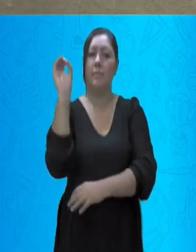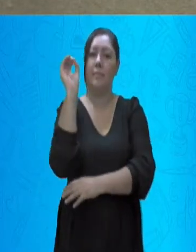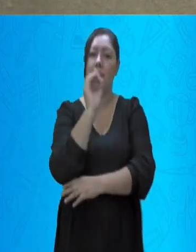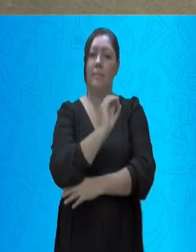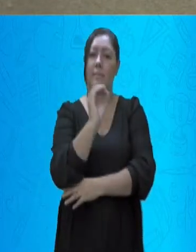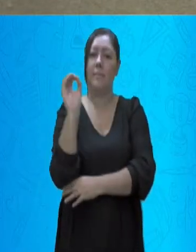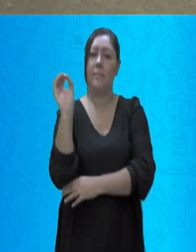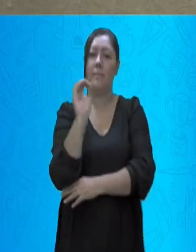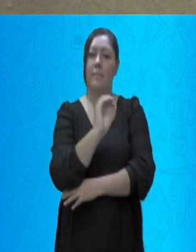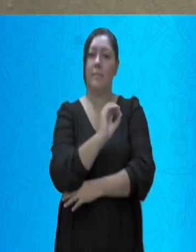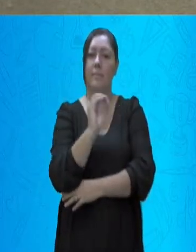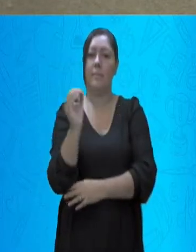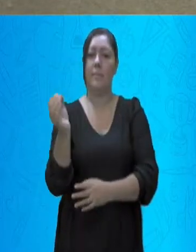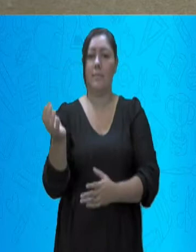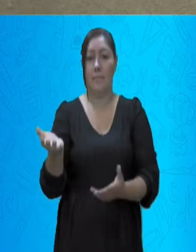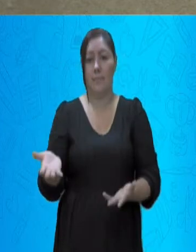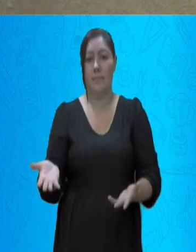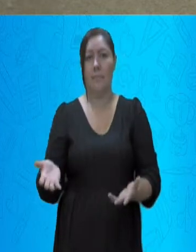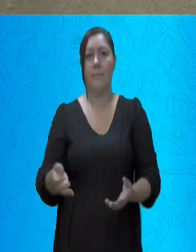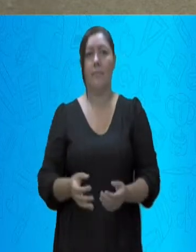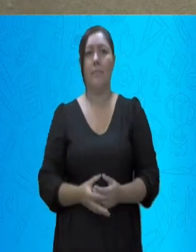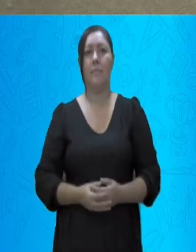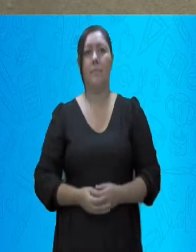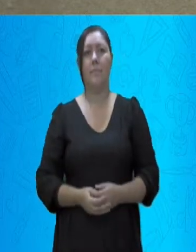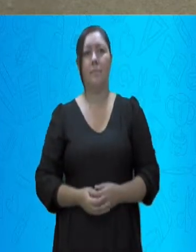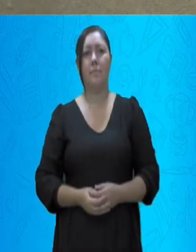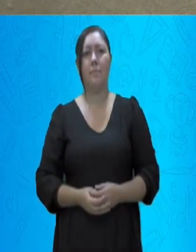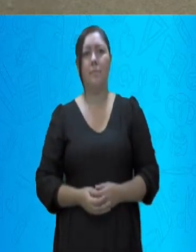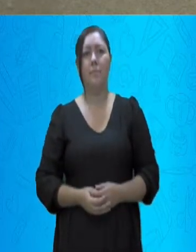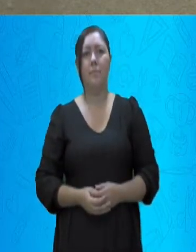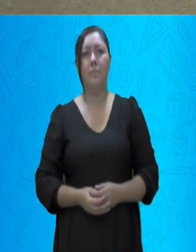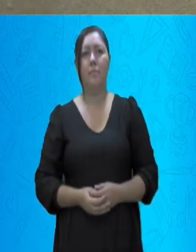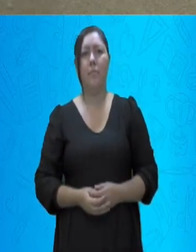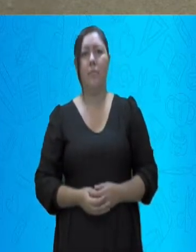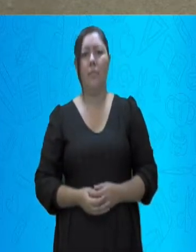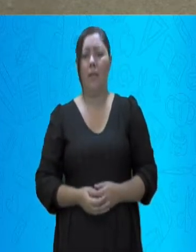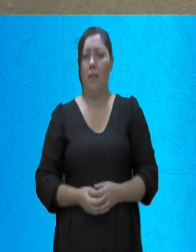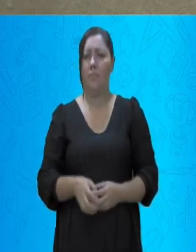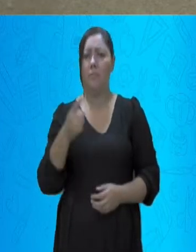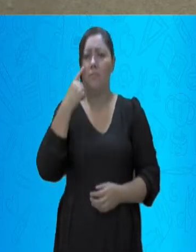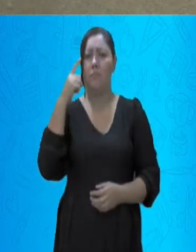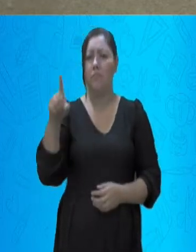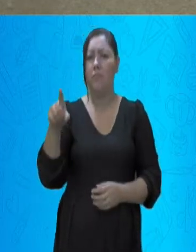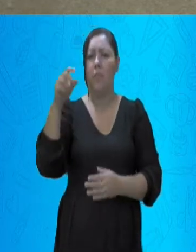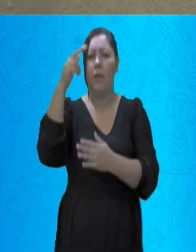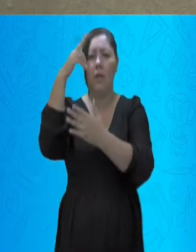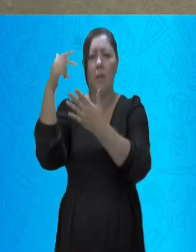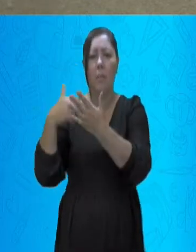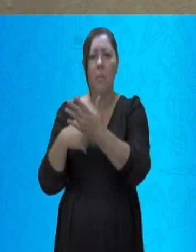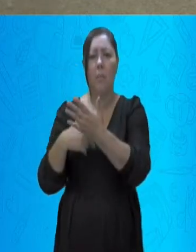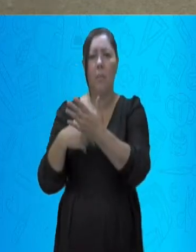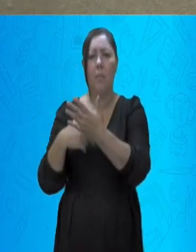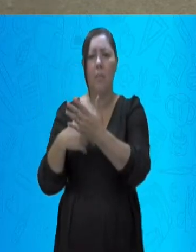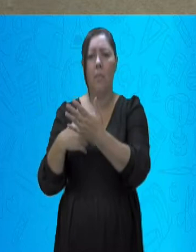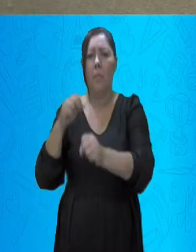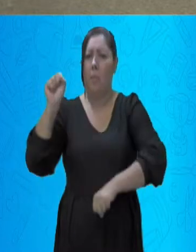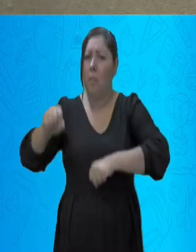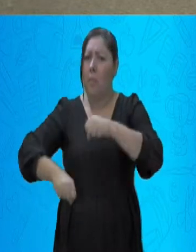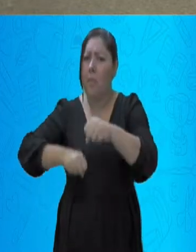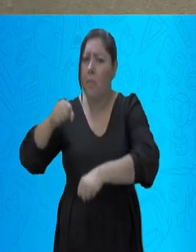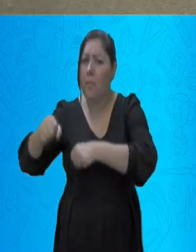diferente? Se eu olhar para essa imagem aqui, eu vou dizer que é uma bicicleta ou é um carro? É um